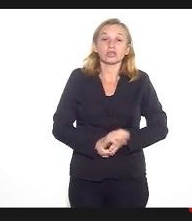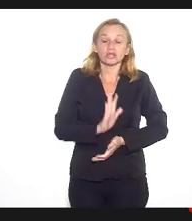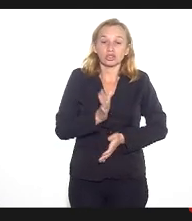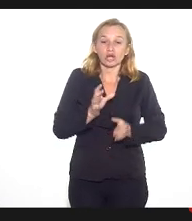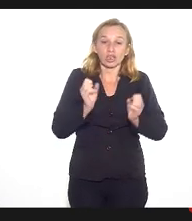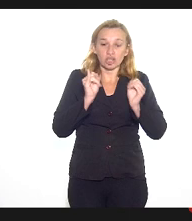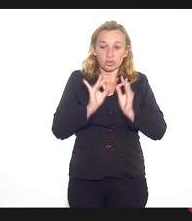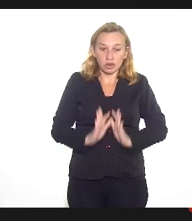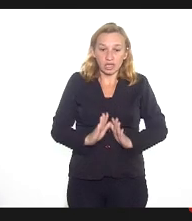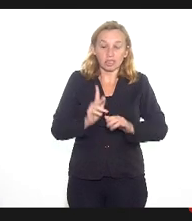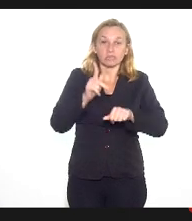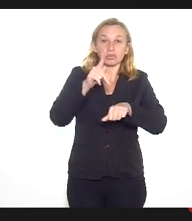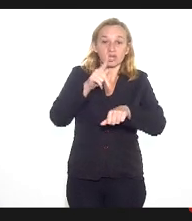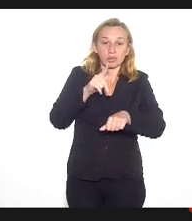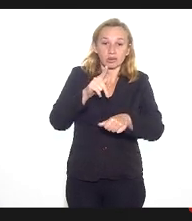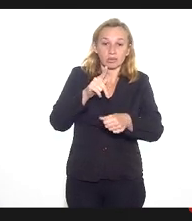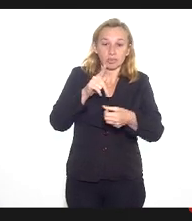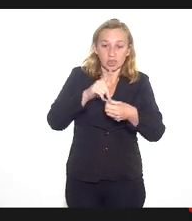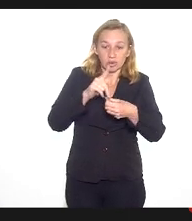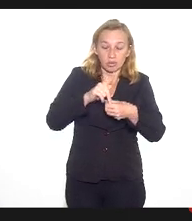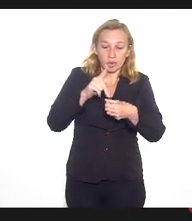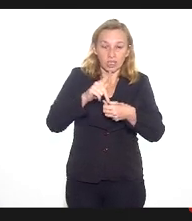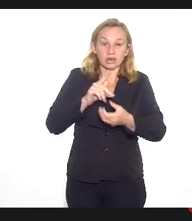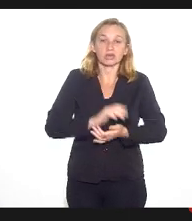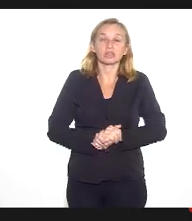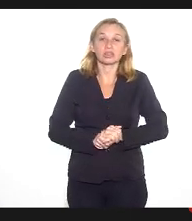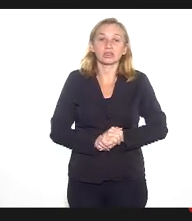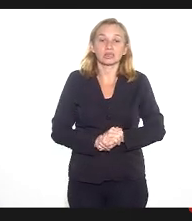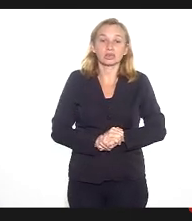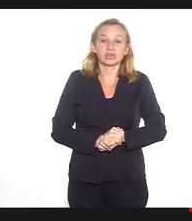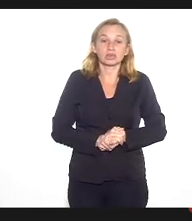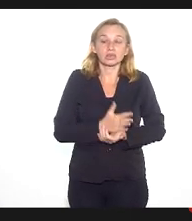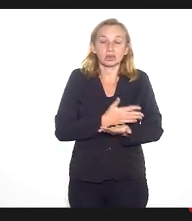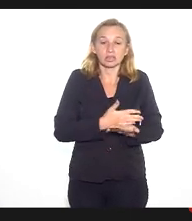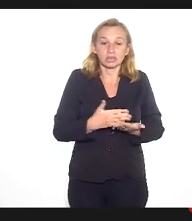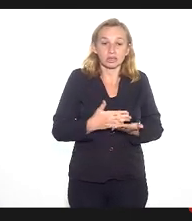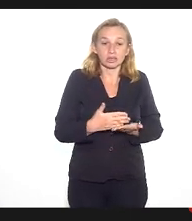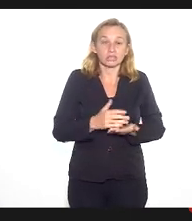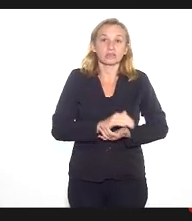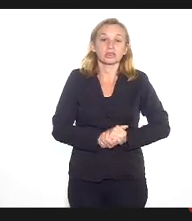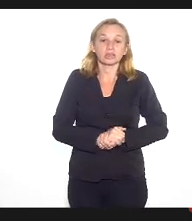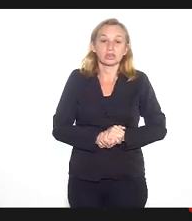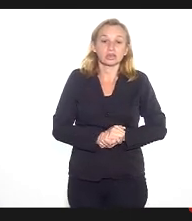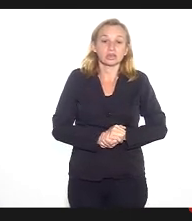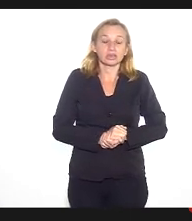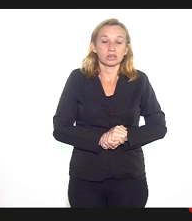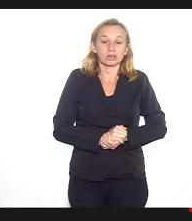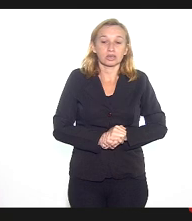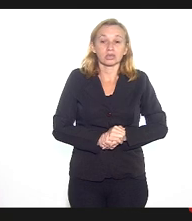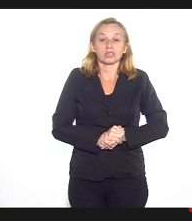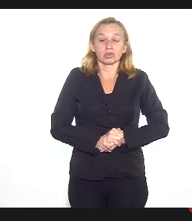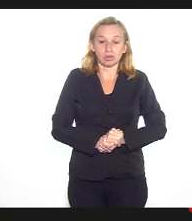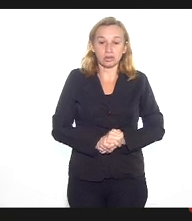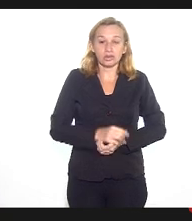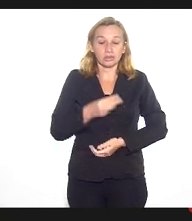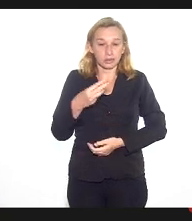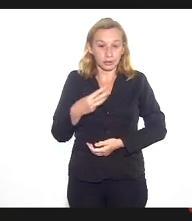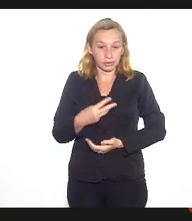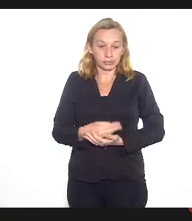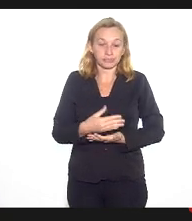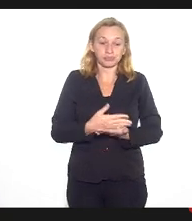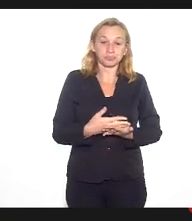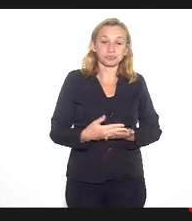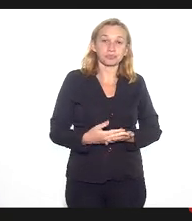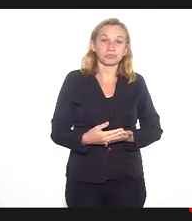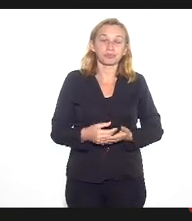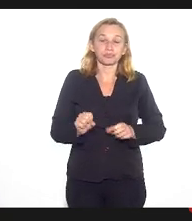explicado pela Petrobras, passa, né, pela abertura do mercado, com a definição dos critérios de escoamento e abertura a terceiros, bem como